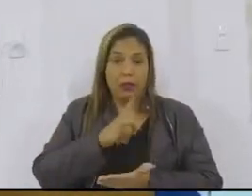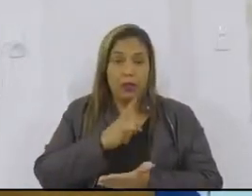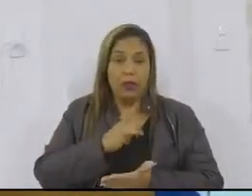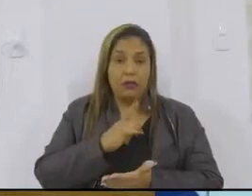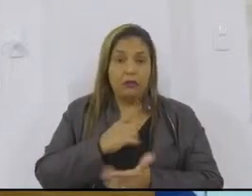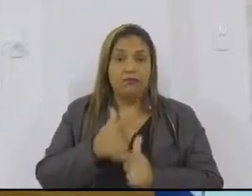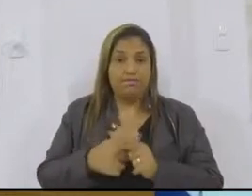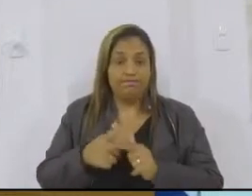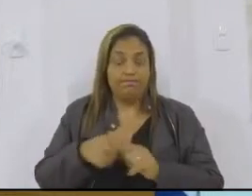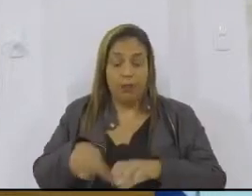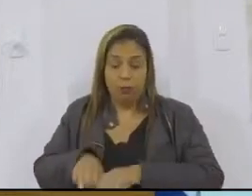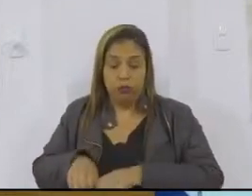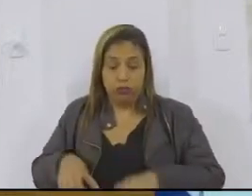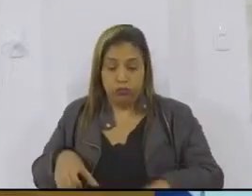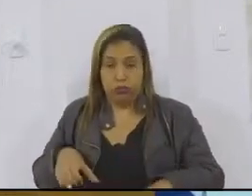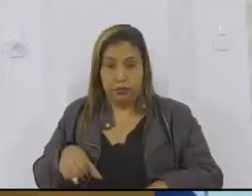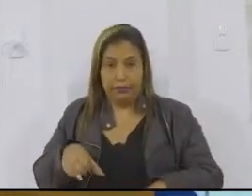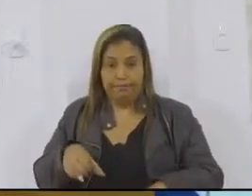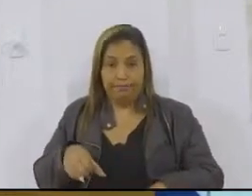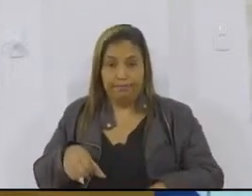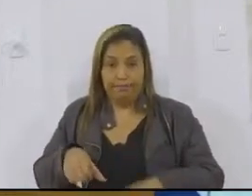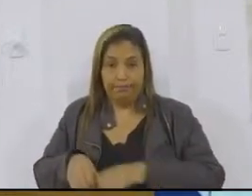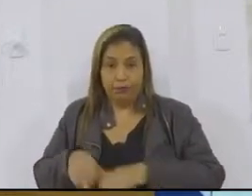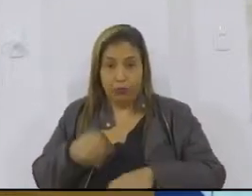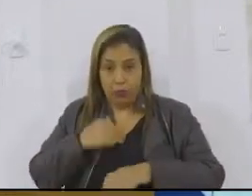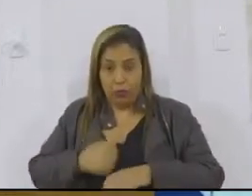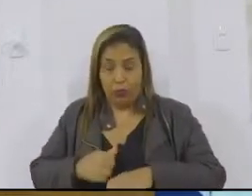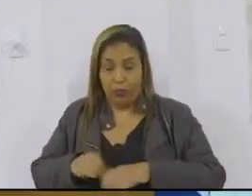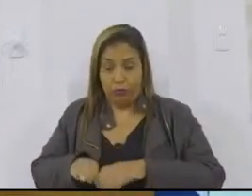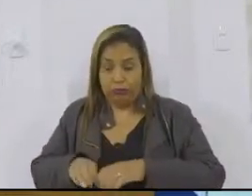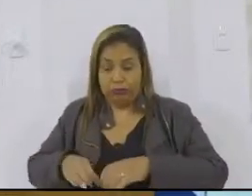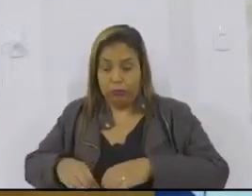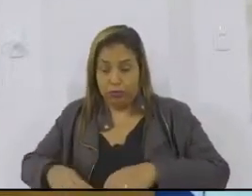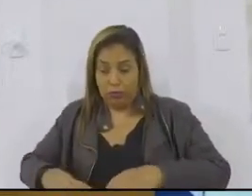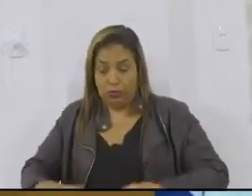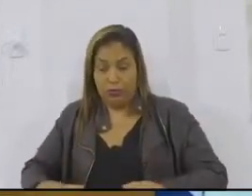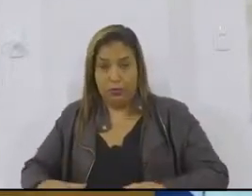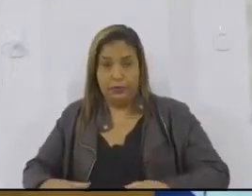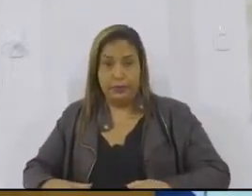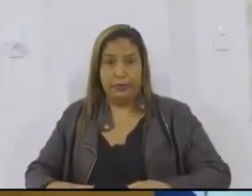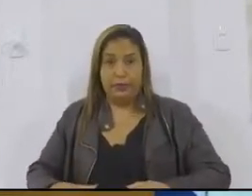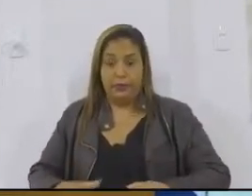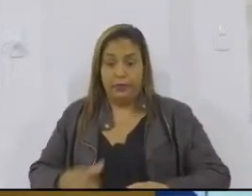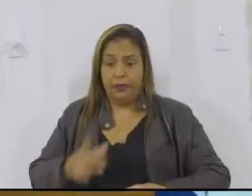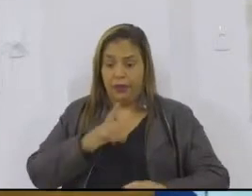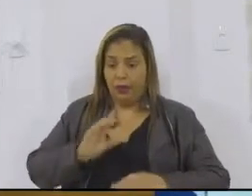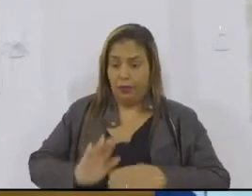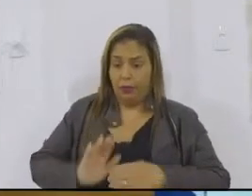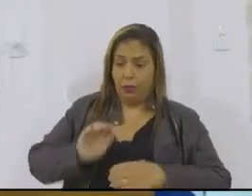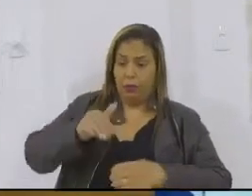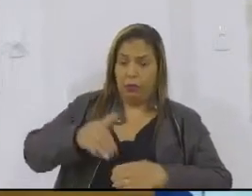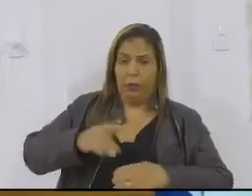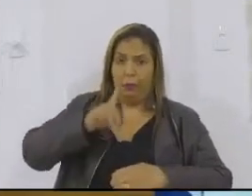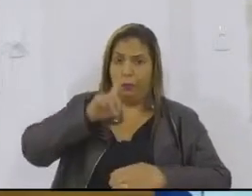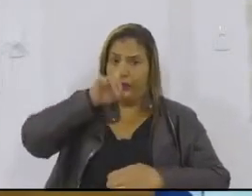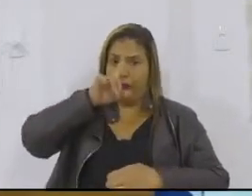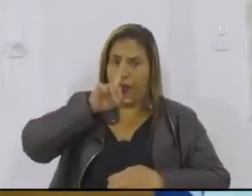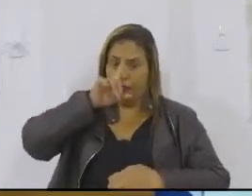ali, cedeu. E ficou uma ondulação perigosa